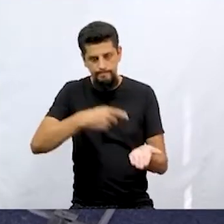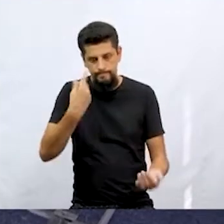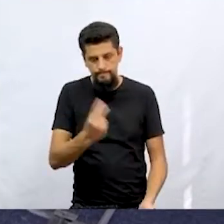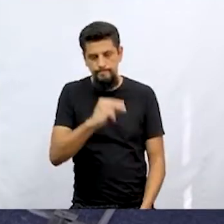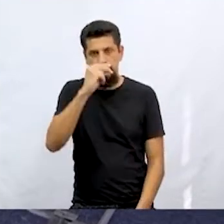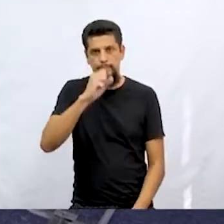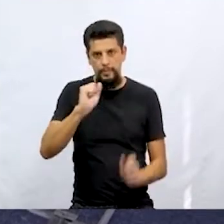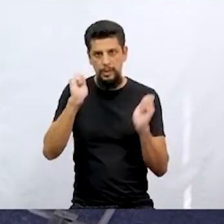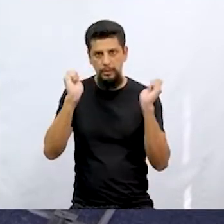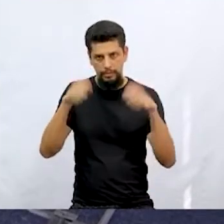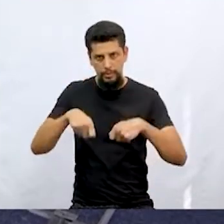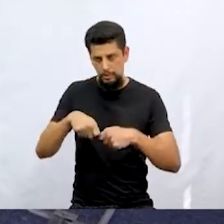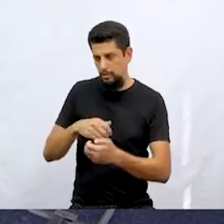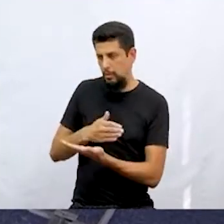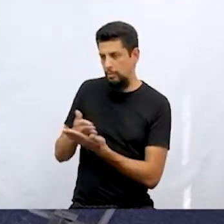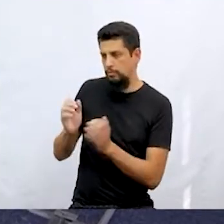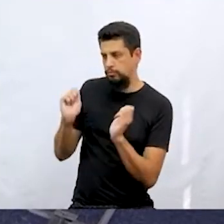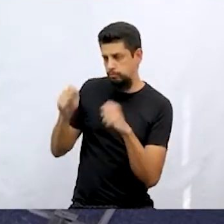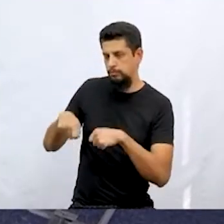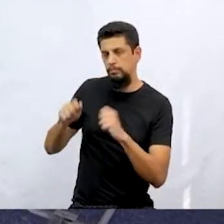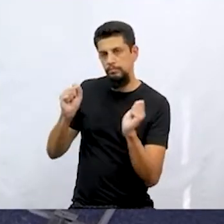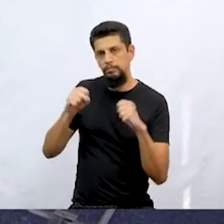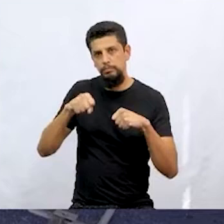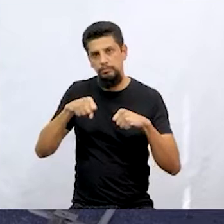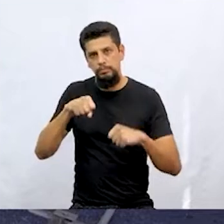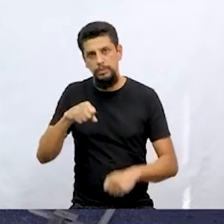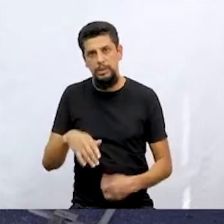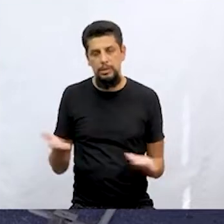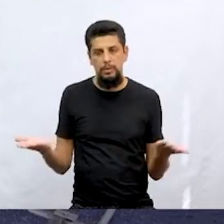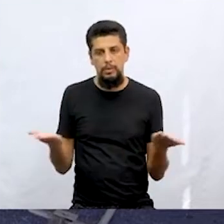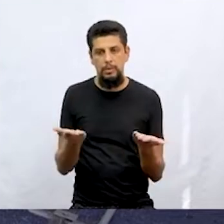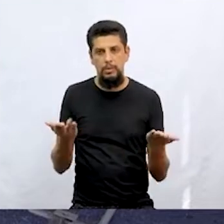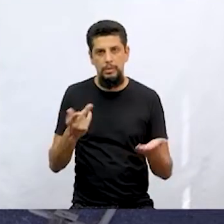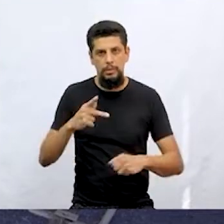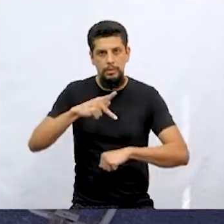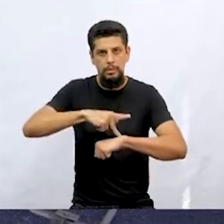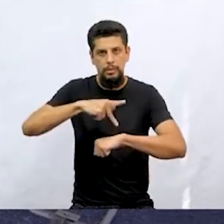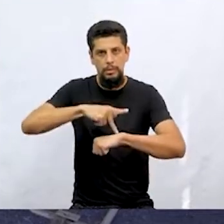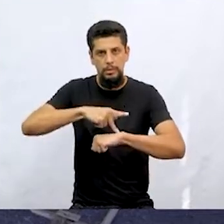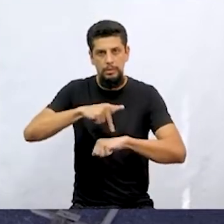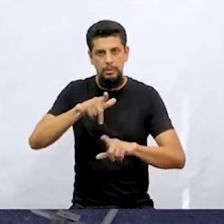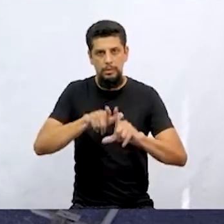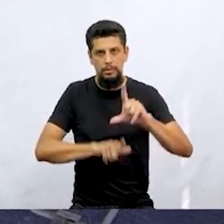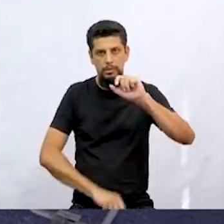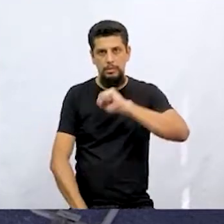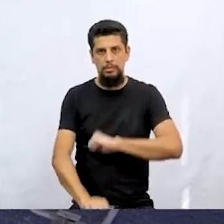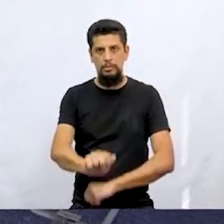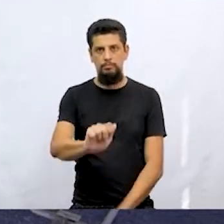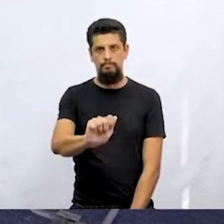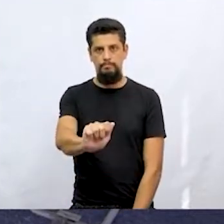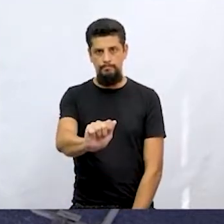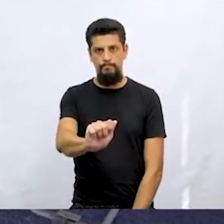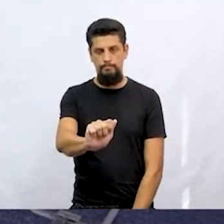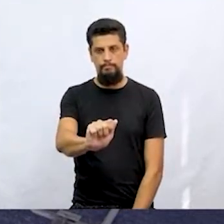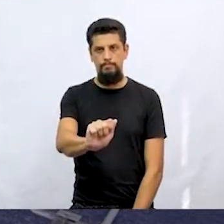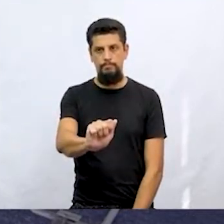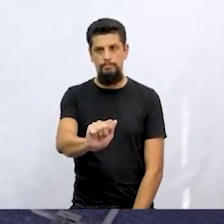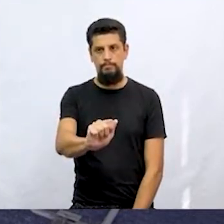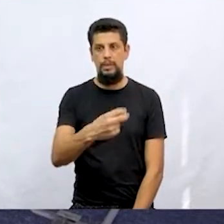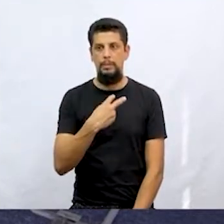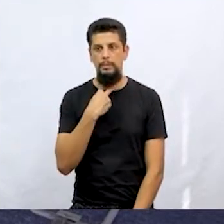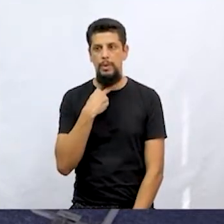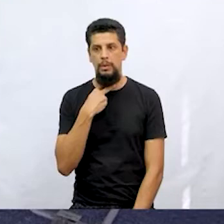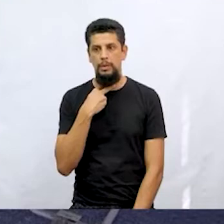combinado? Tá então, bom. Então, pode começar. Posso você? Posso começar? Então, tá bom. Então, eu vou jogar a minha pedrinha na letra A. Então, vamos lá. Letra